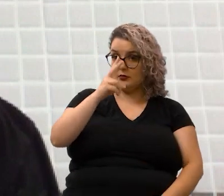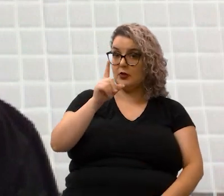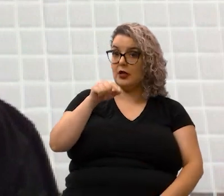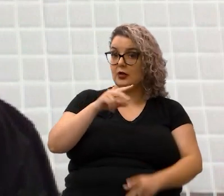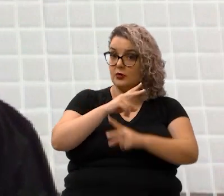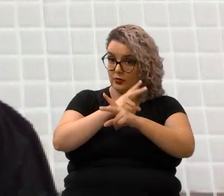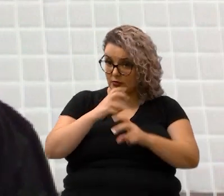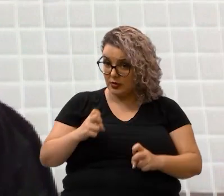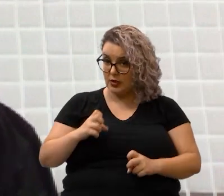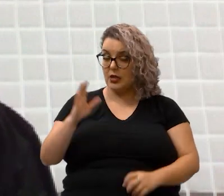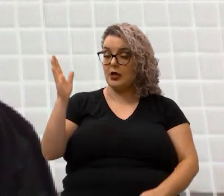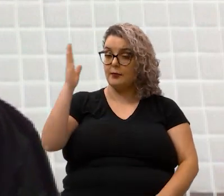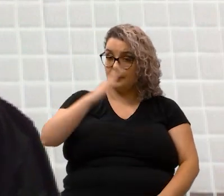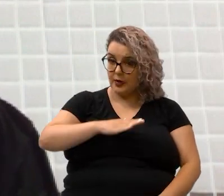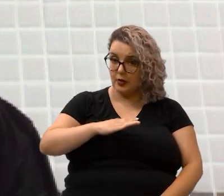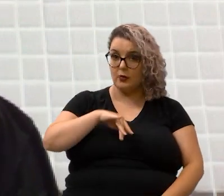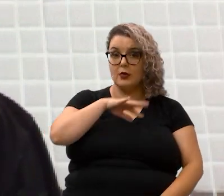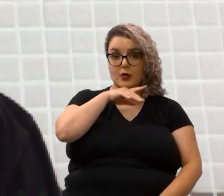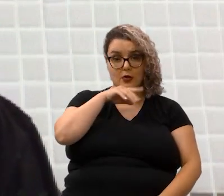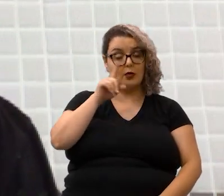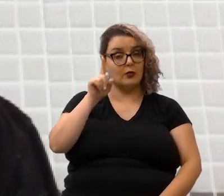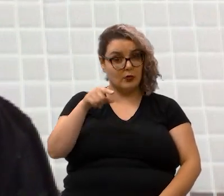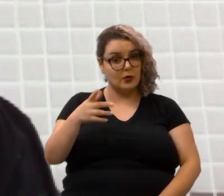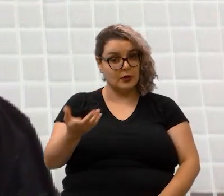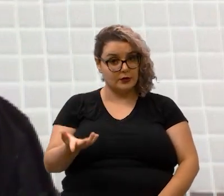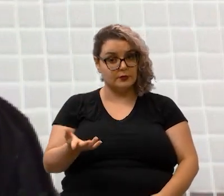é tóxica, é maléfica, né?